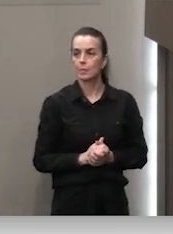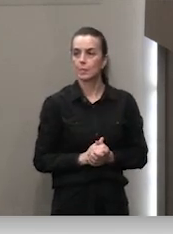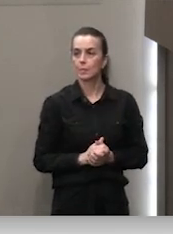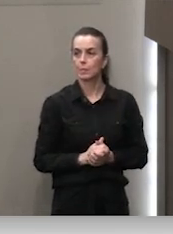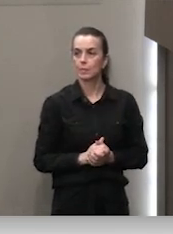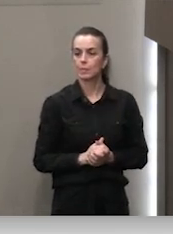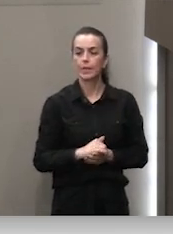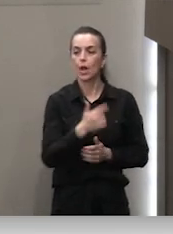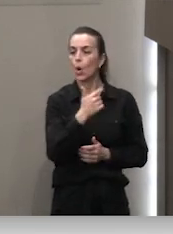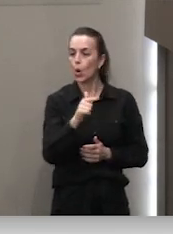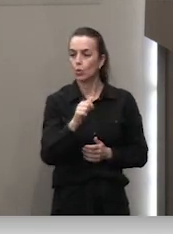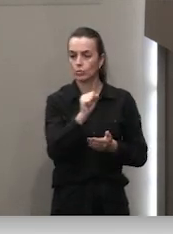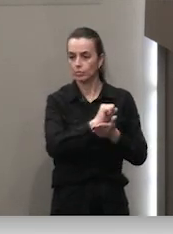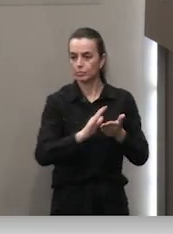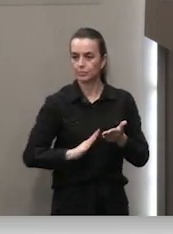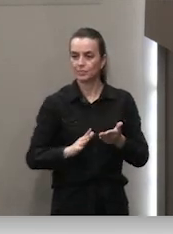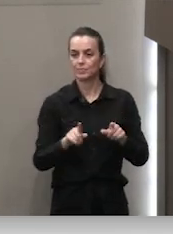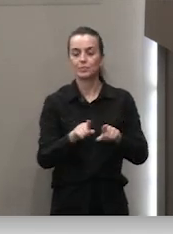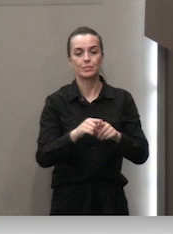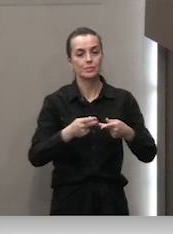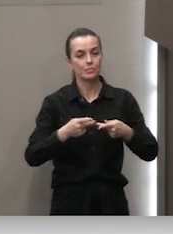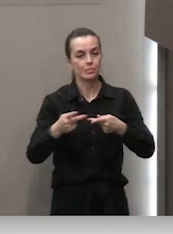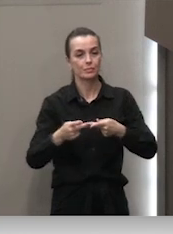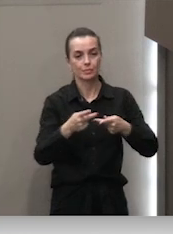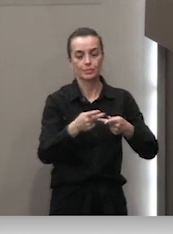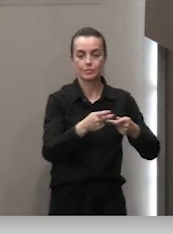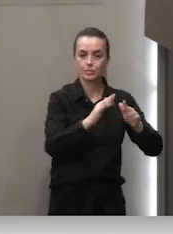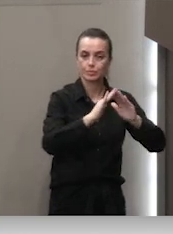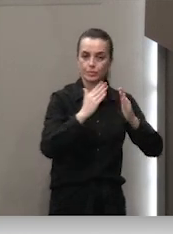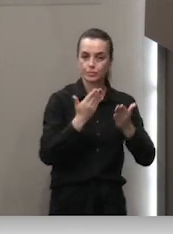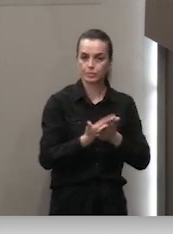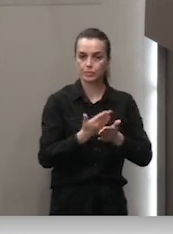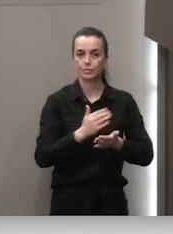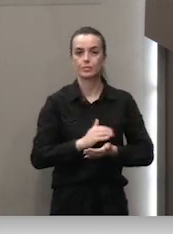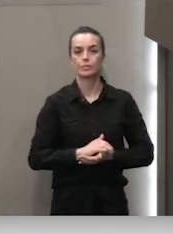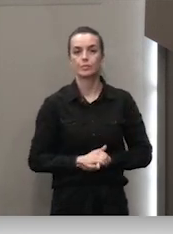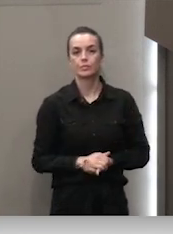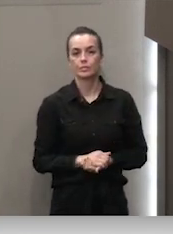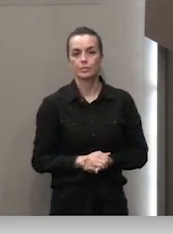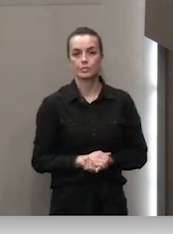Outras ações, visitando escolas,